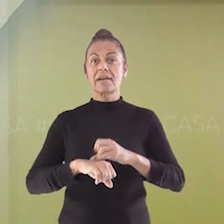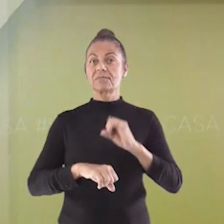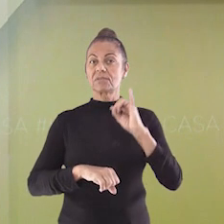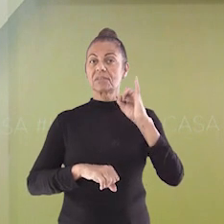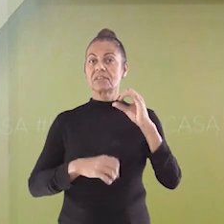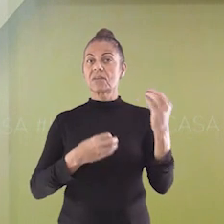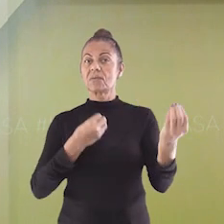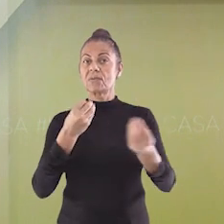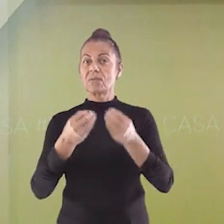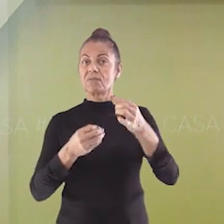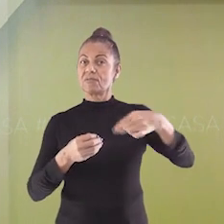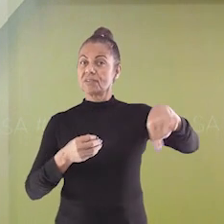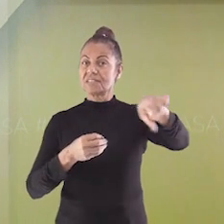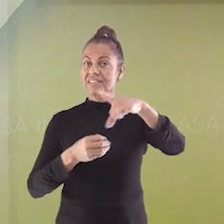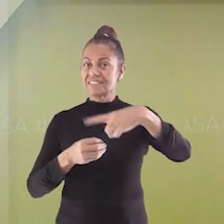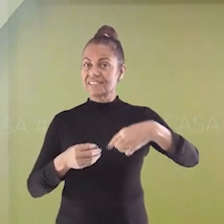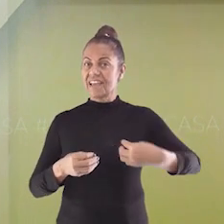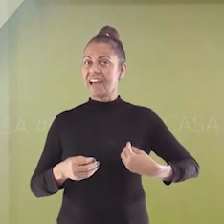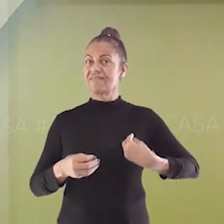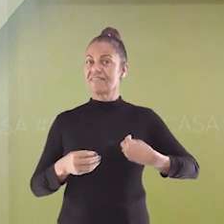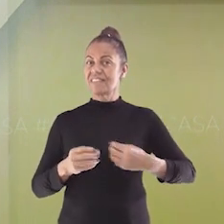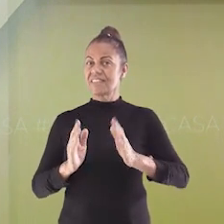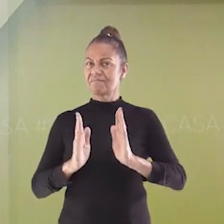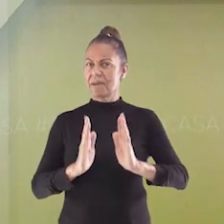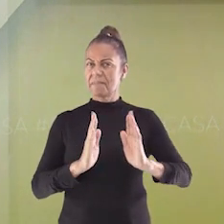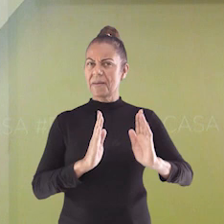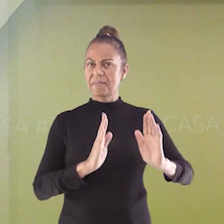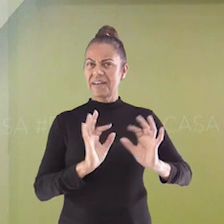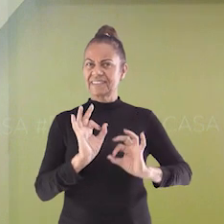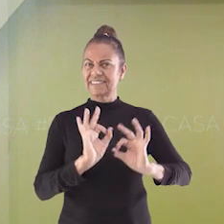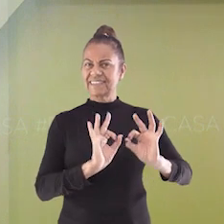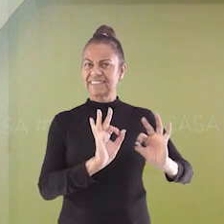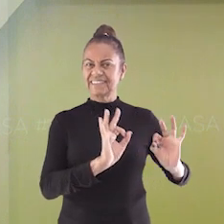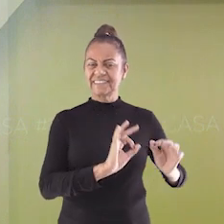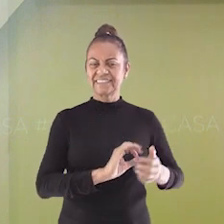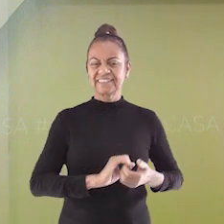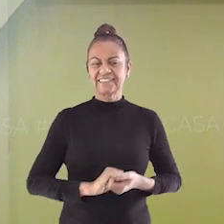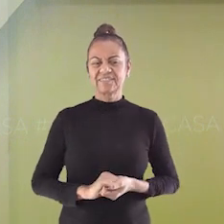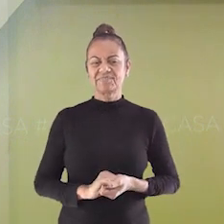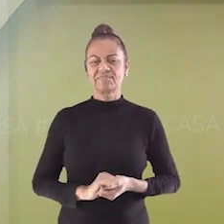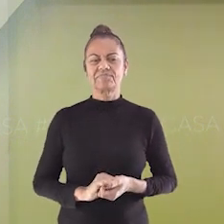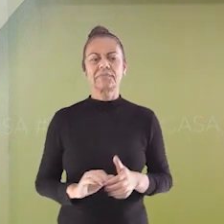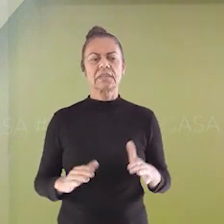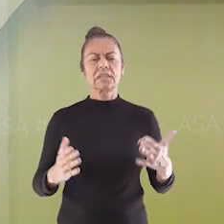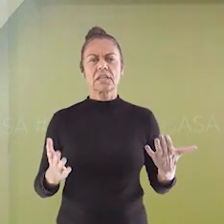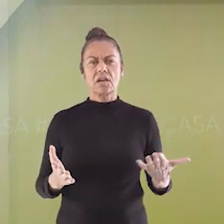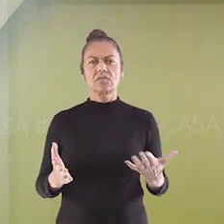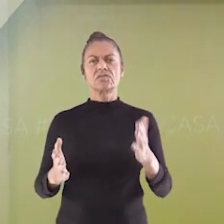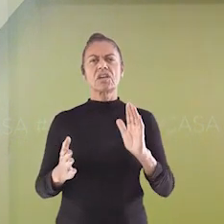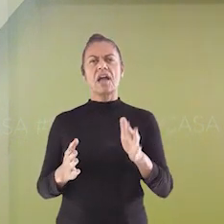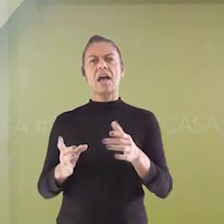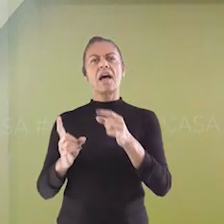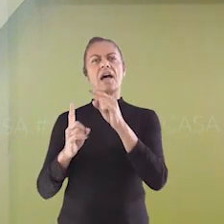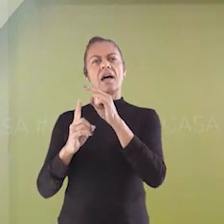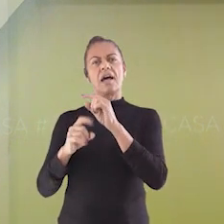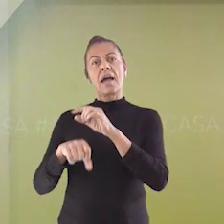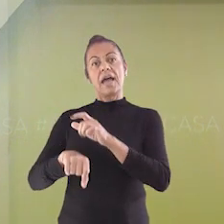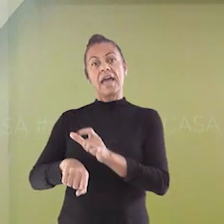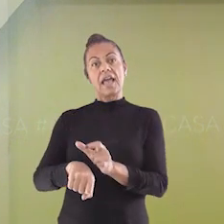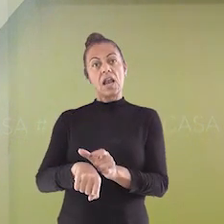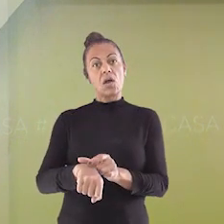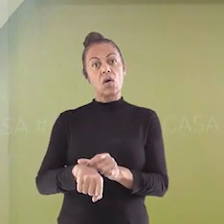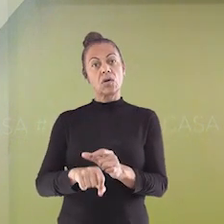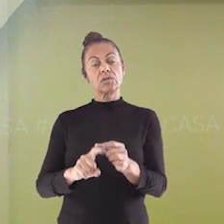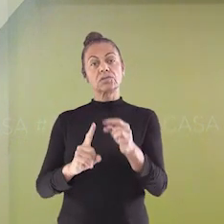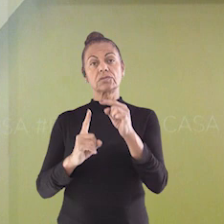Estudantes, agora vamos conhecer um pouco sobre outro marcador de que já falamos hoje, sobre os tipos de relógio. Os relógios podem